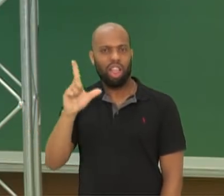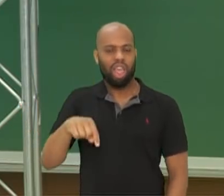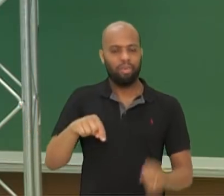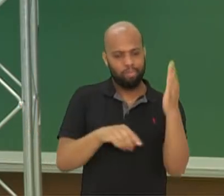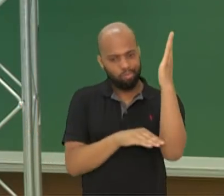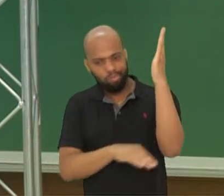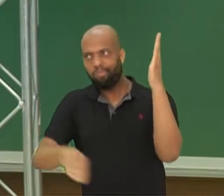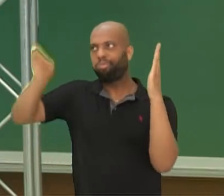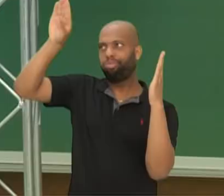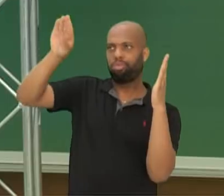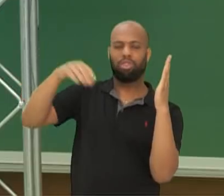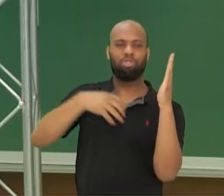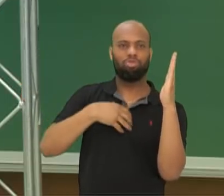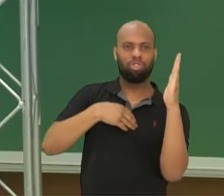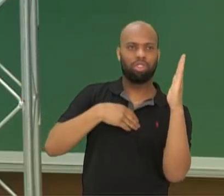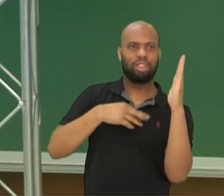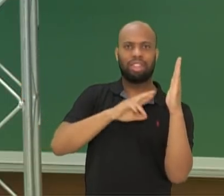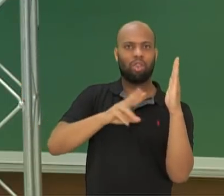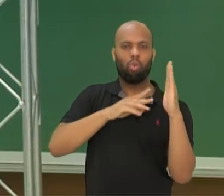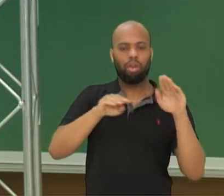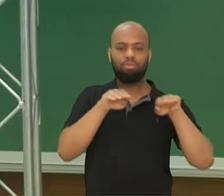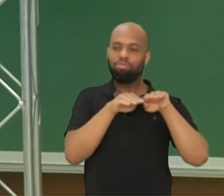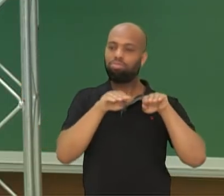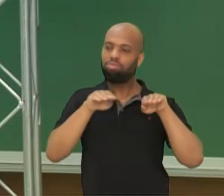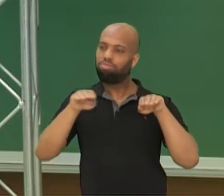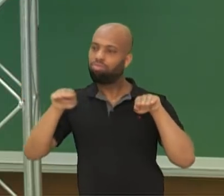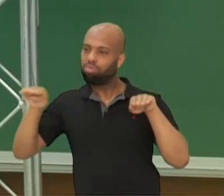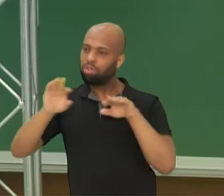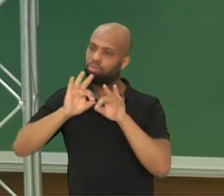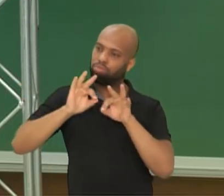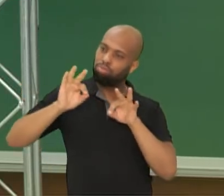a gente chama de exponencial, não é um crescimento linear, né?